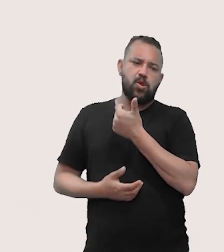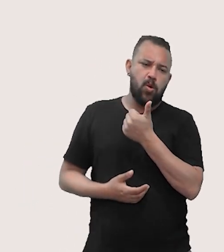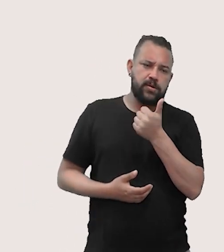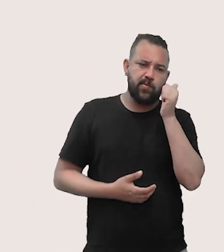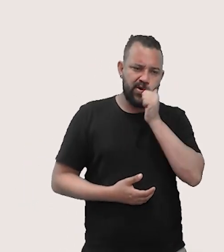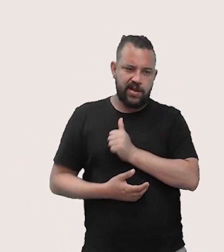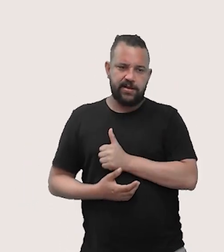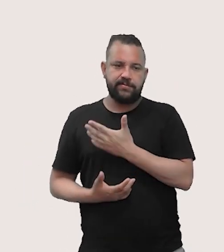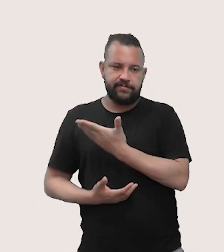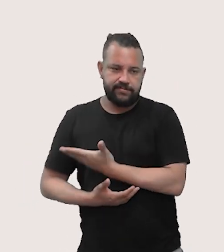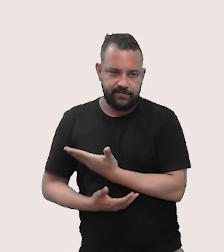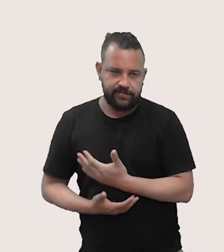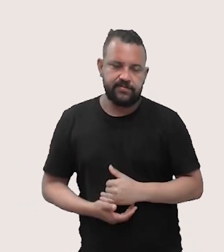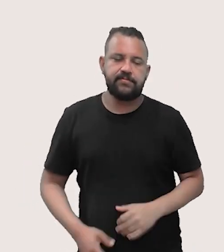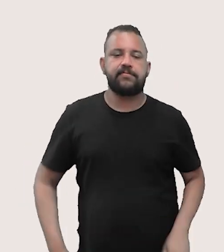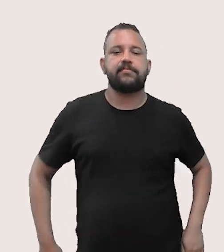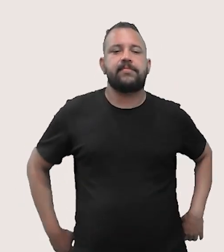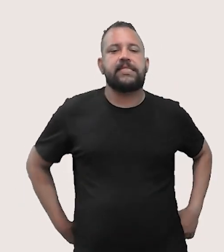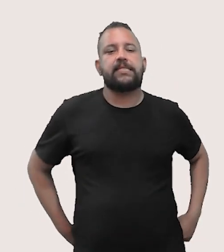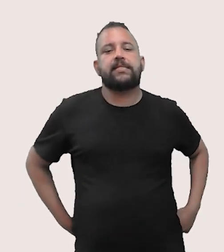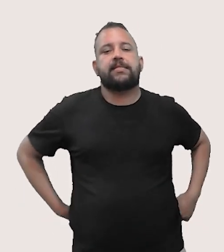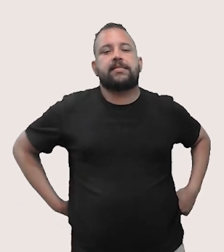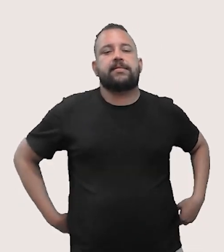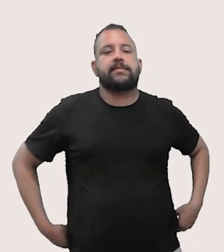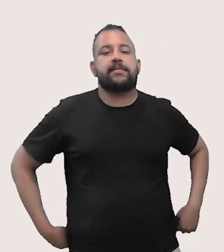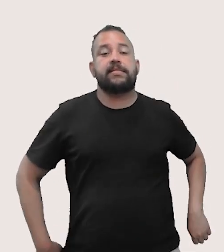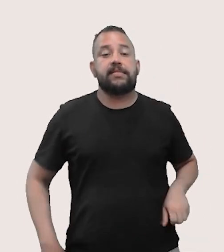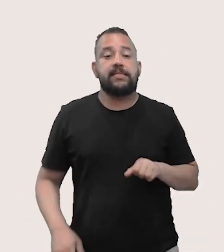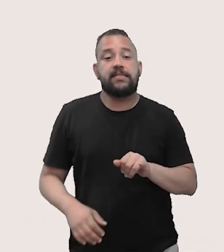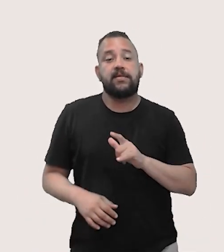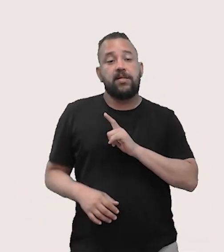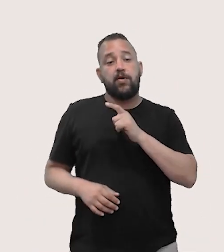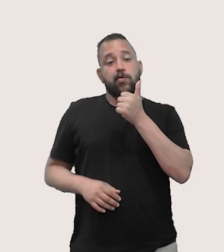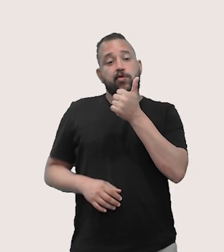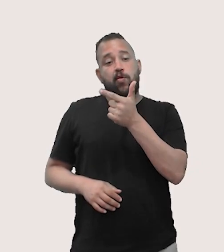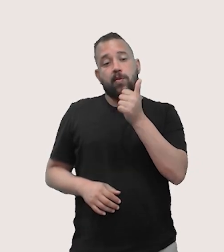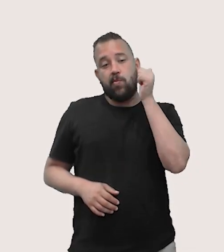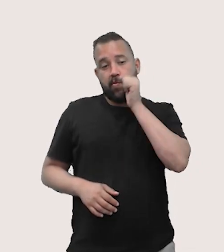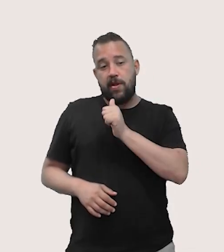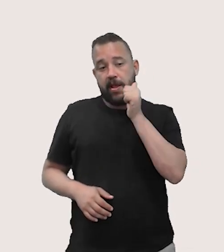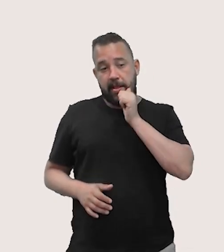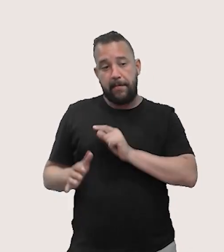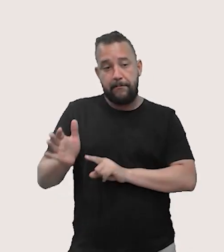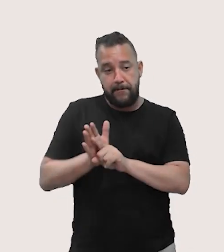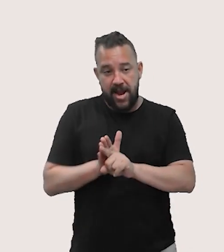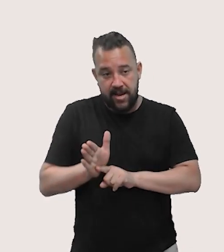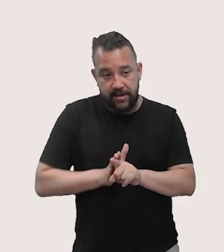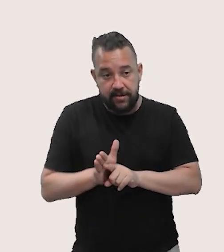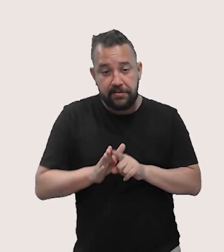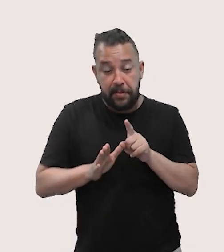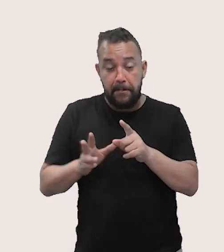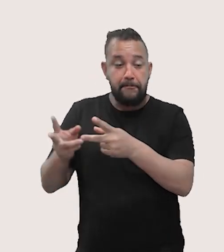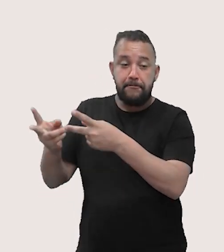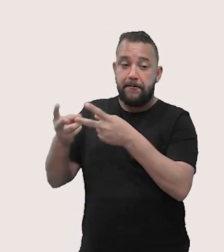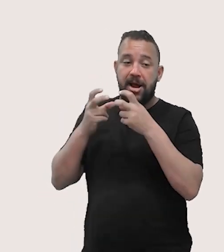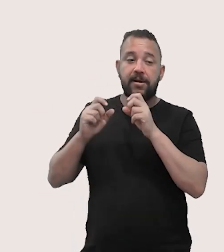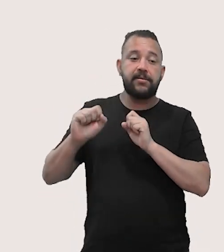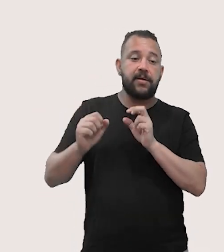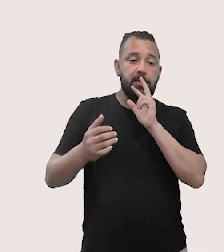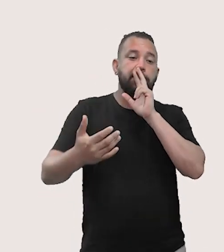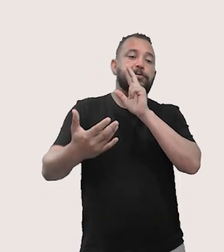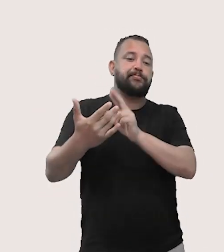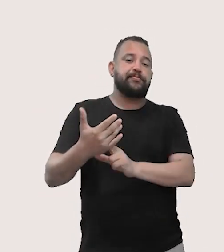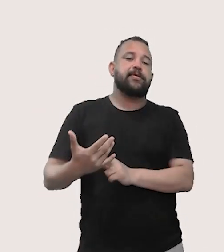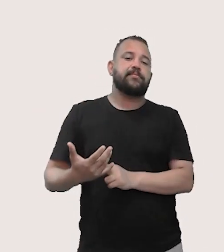beleza? Então, se eu tenho essas 12 mulheres envolvidas na pesquisa, você percebe que a resposta de cada uma delas